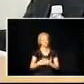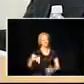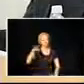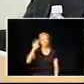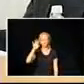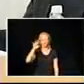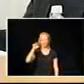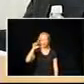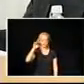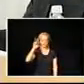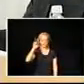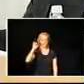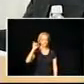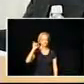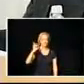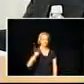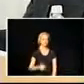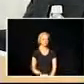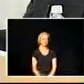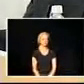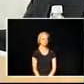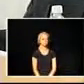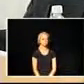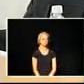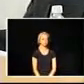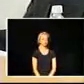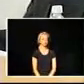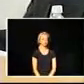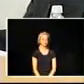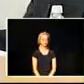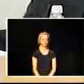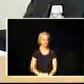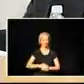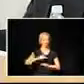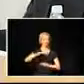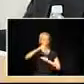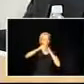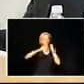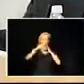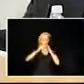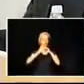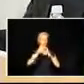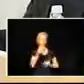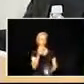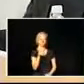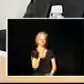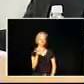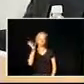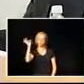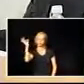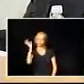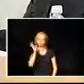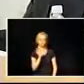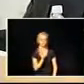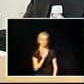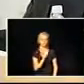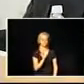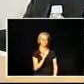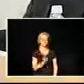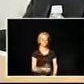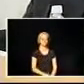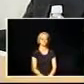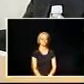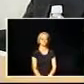Alfredo José Balbi a revisão geral anual de vencimentos de 6% incidentes sobre